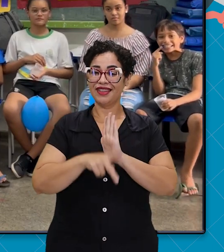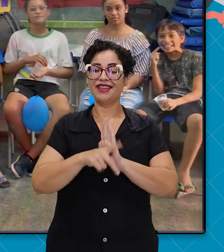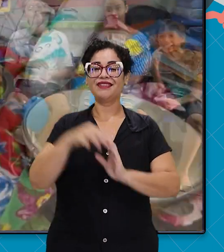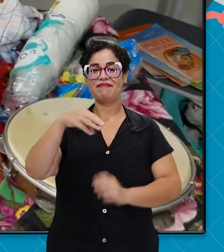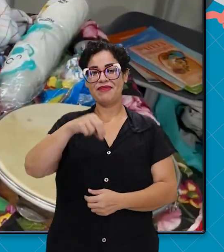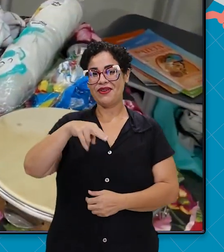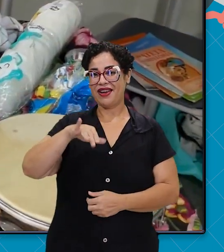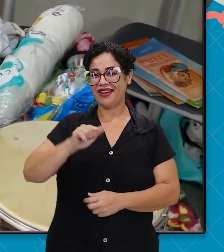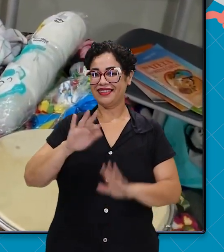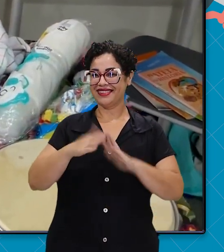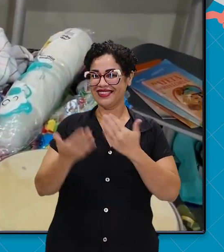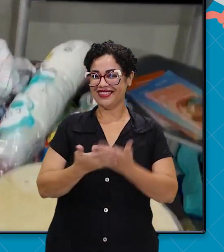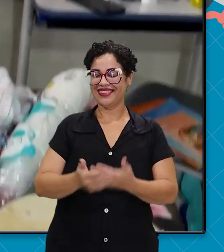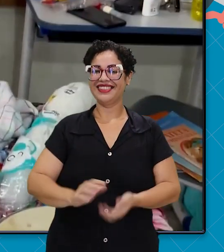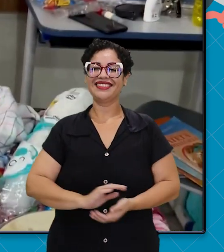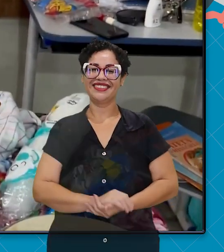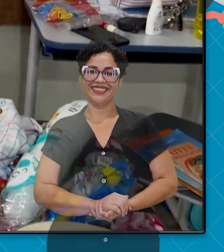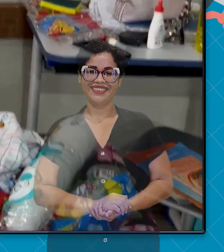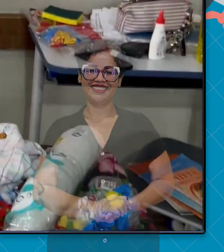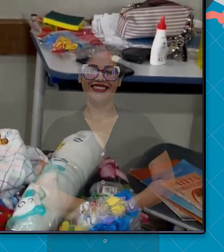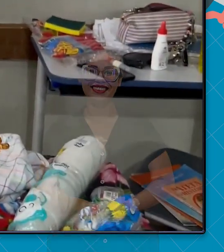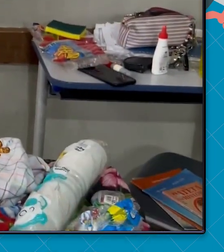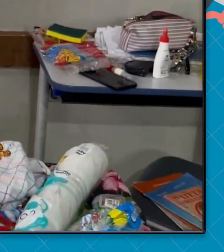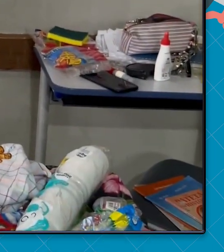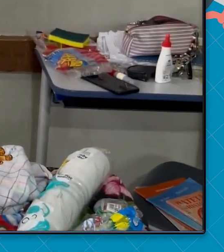de Castro.